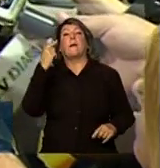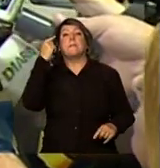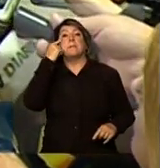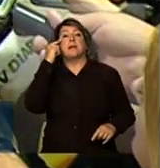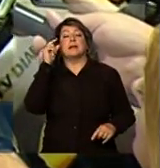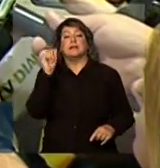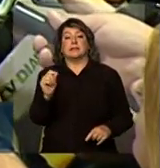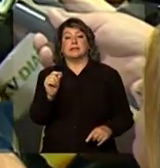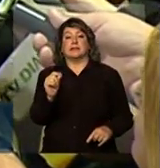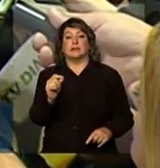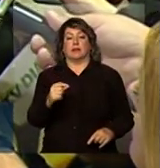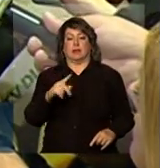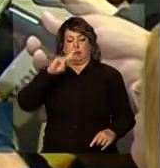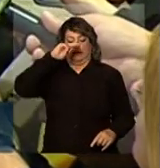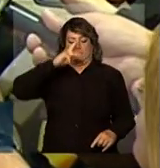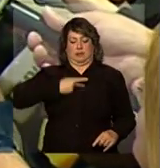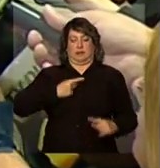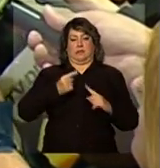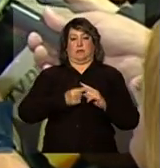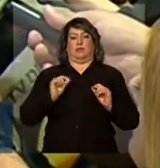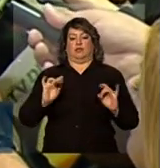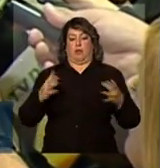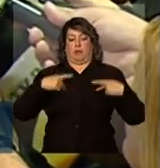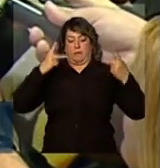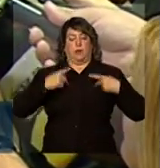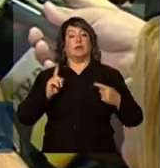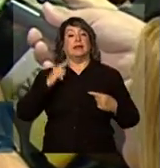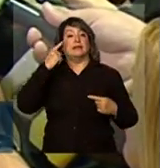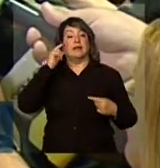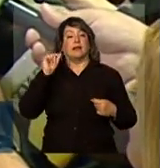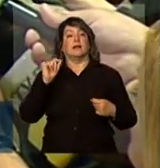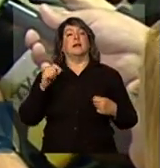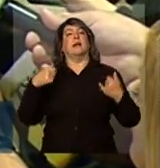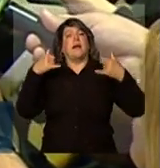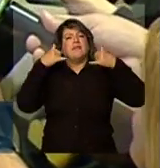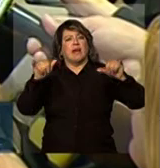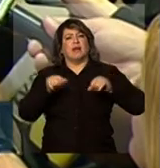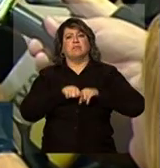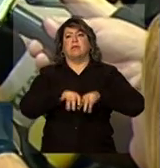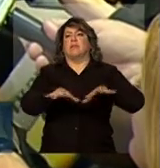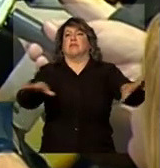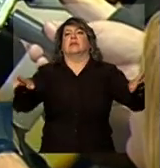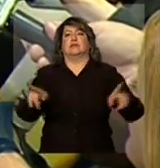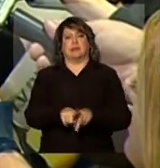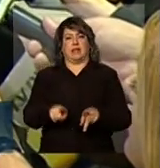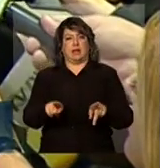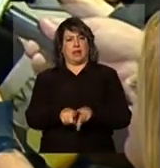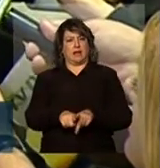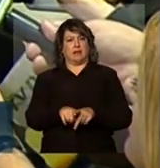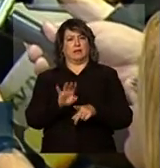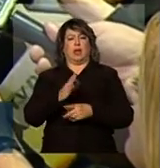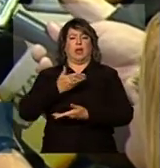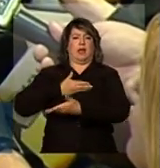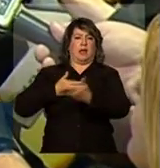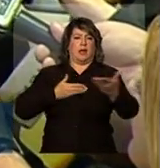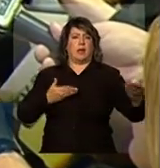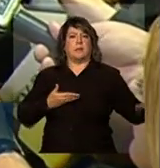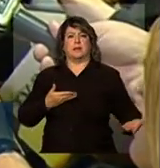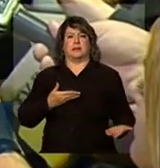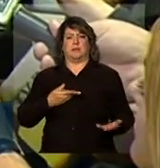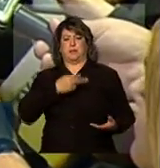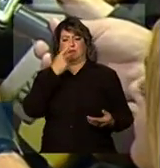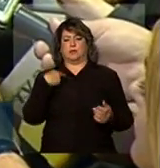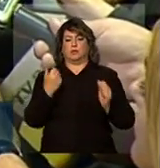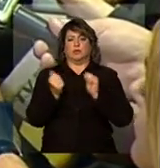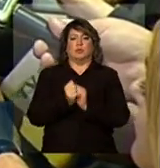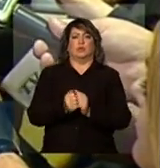dimensão da proteção individual né entender que é fundamental uma atitude que proteja sua comunidade os seus amigos os seus parceiros a